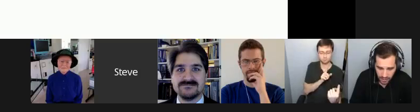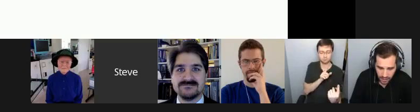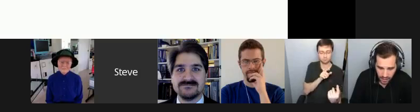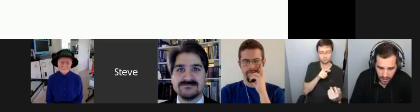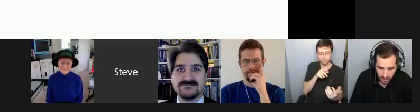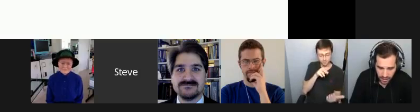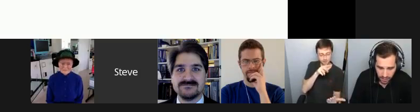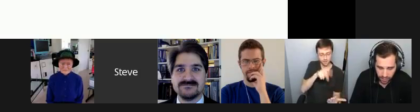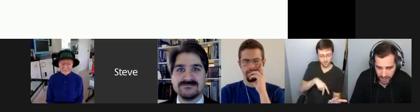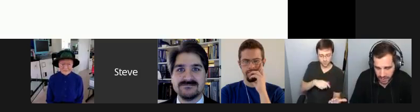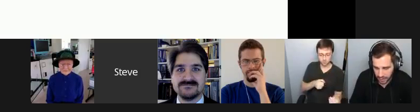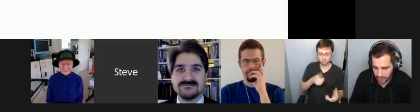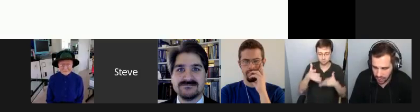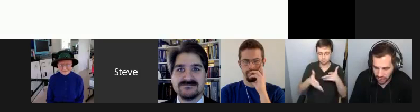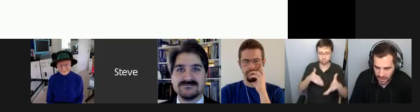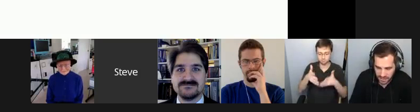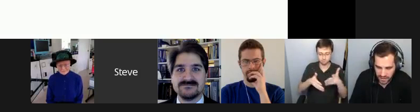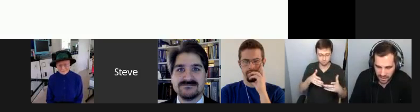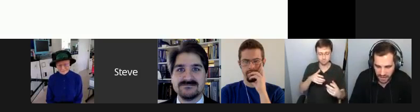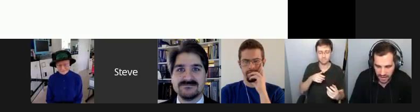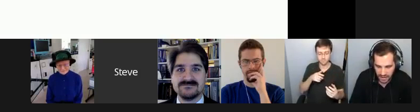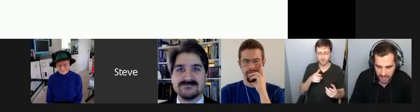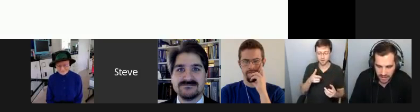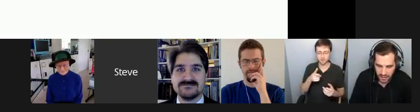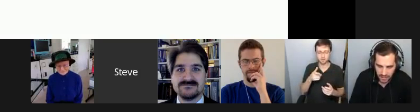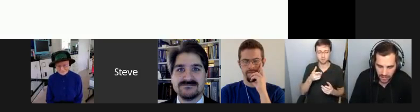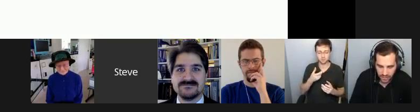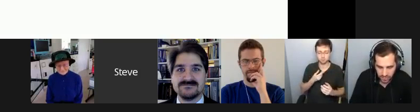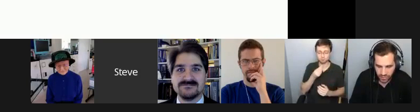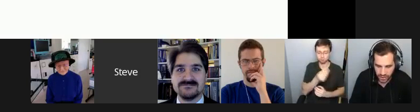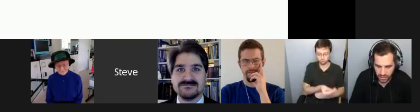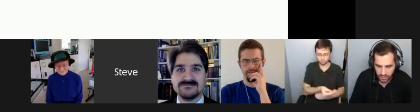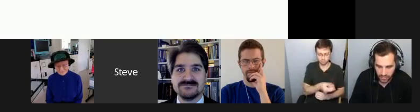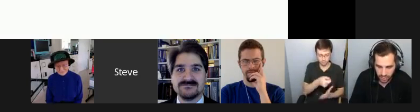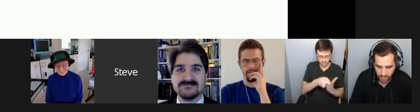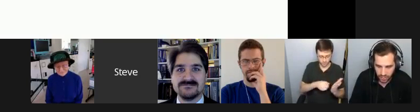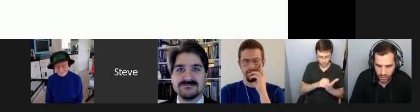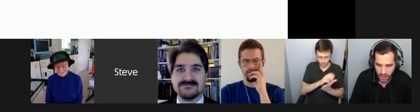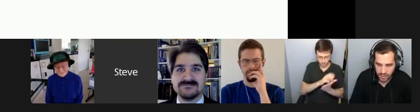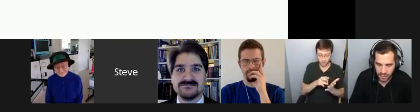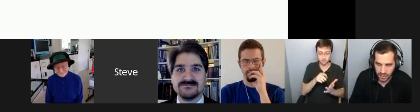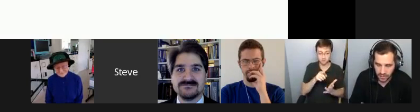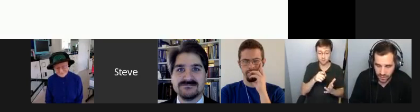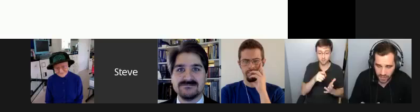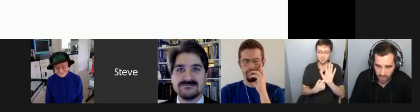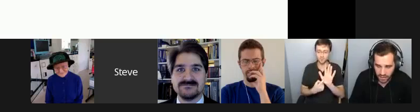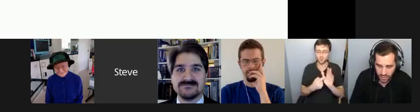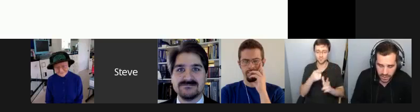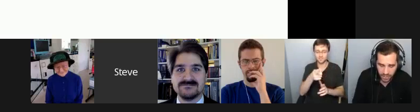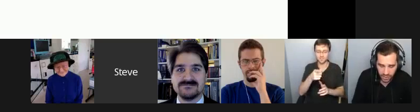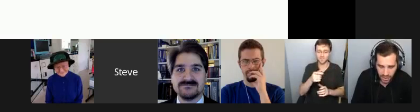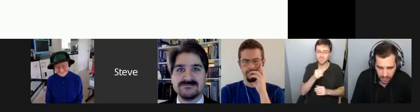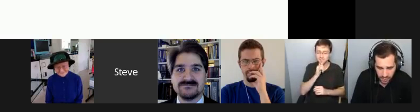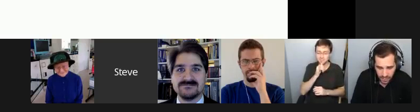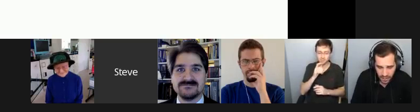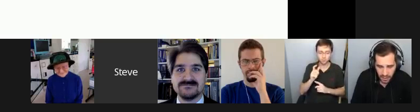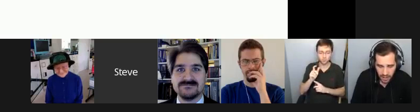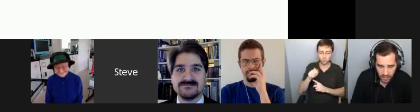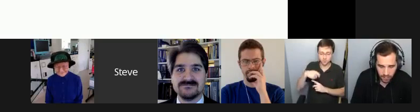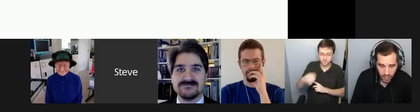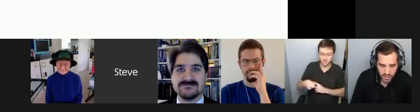né, para que não houvesse interferência de um sujeito e de outro. Eu sentei individualmente com esses